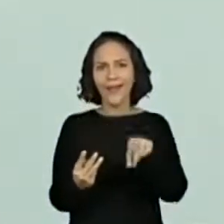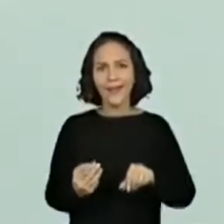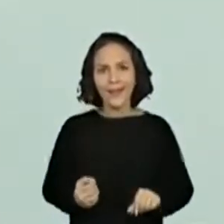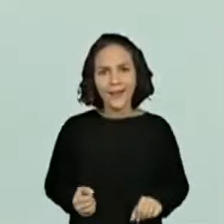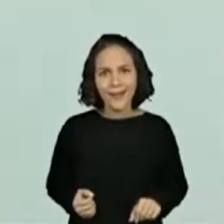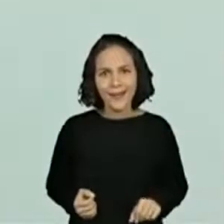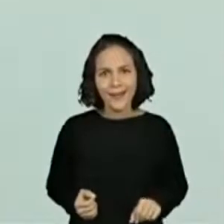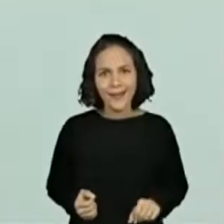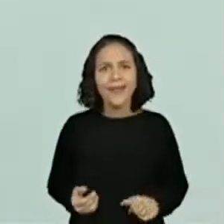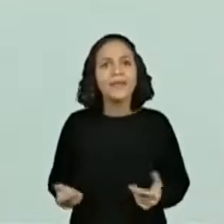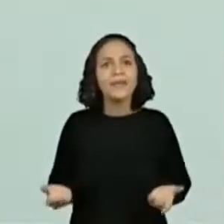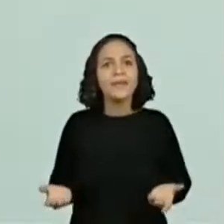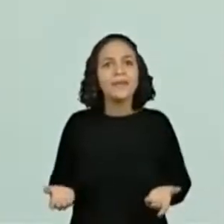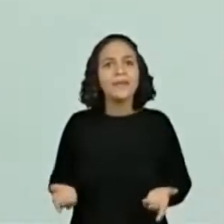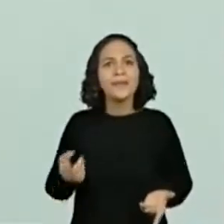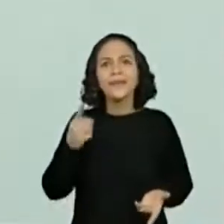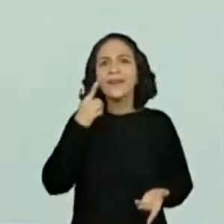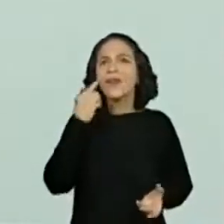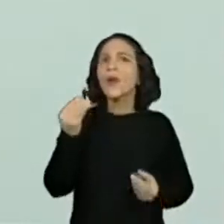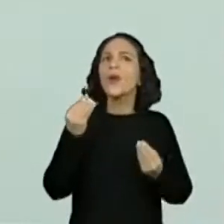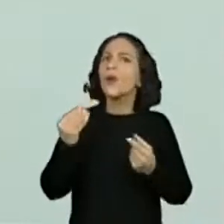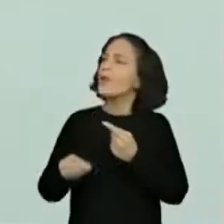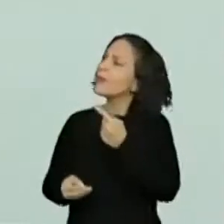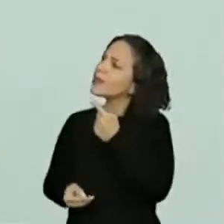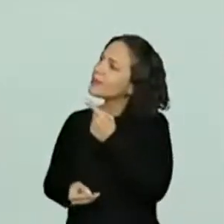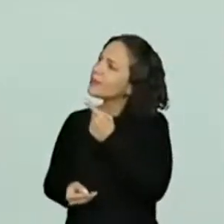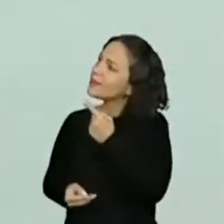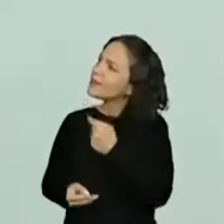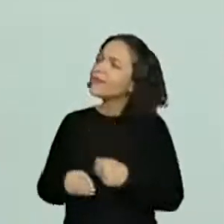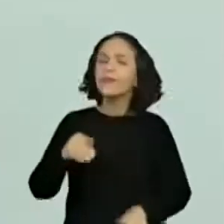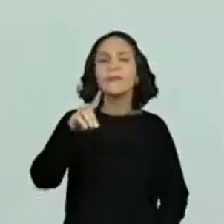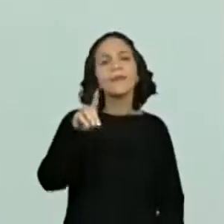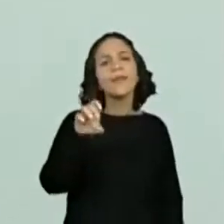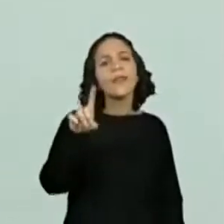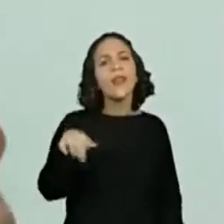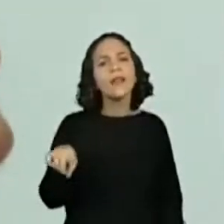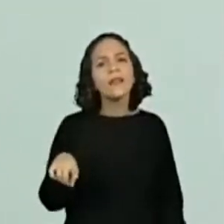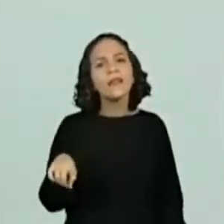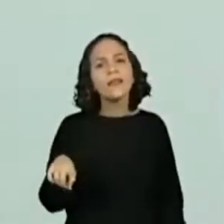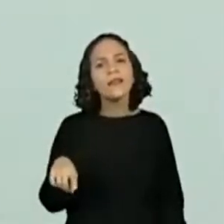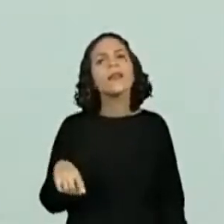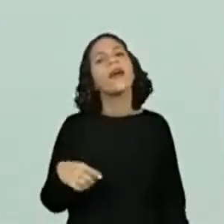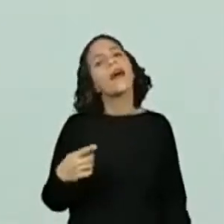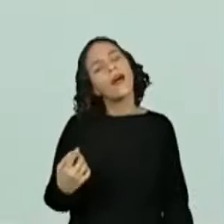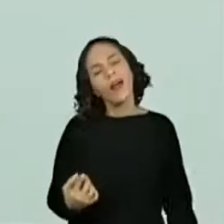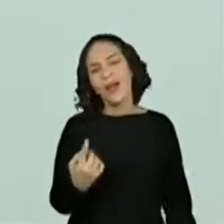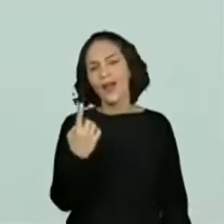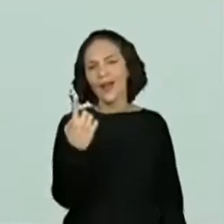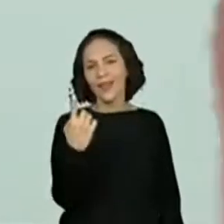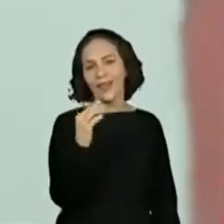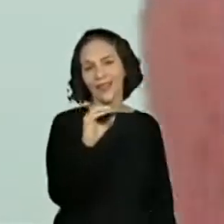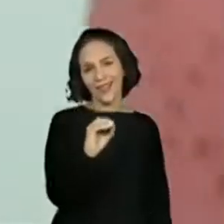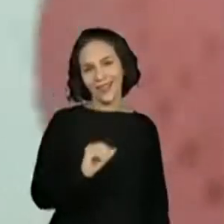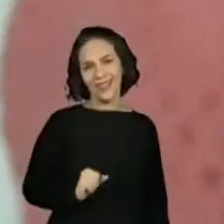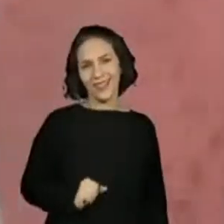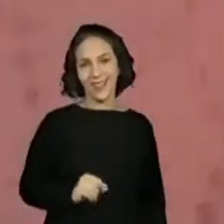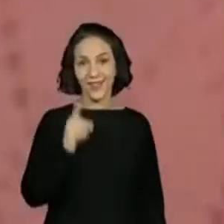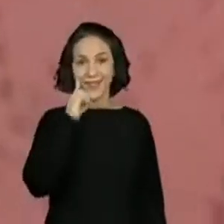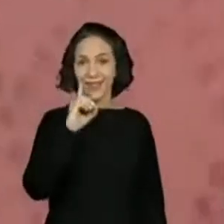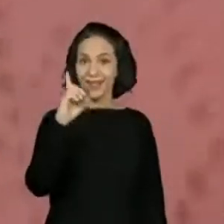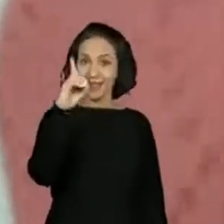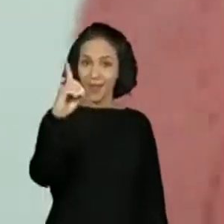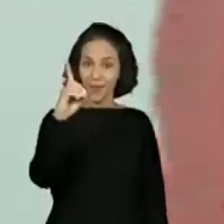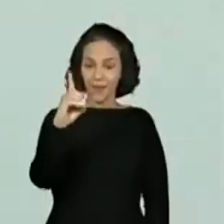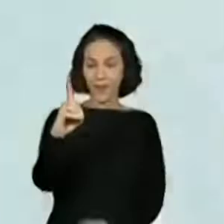que eu registro o número 10? É uma dezena, certo? Sim. E 0 unidade. Olha muito lá. Muito